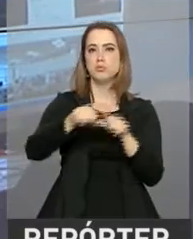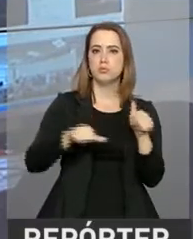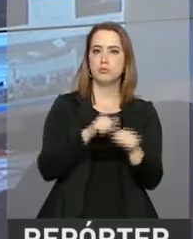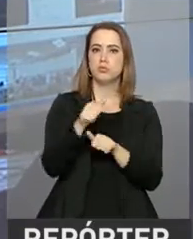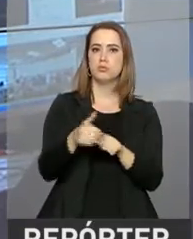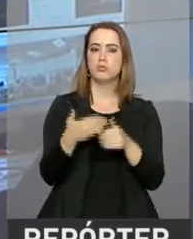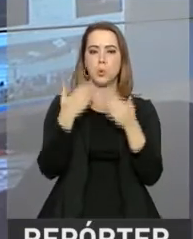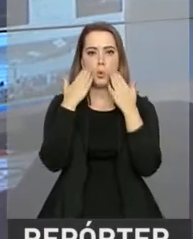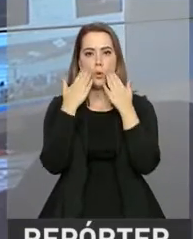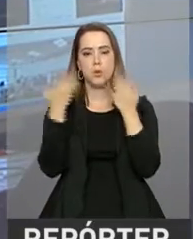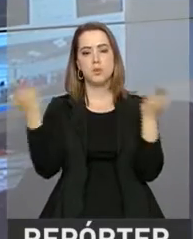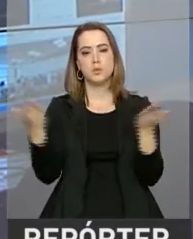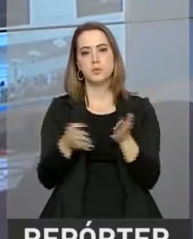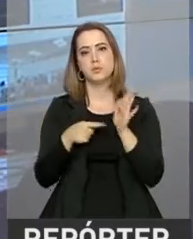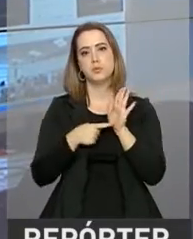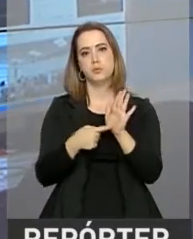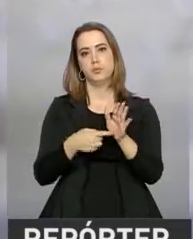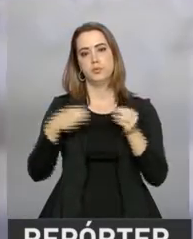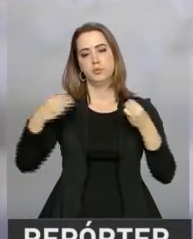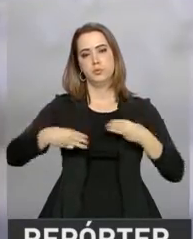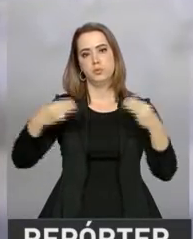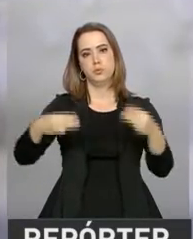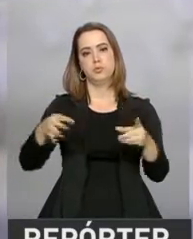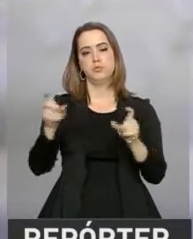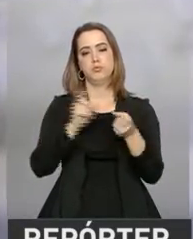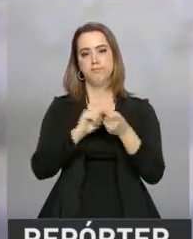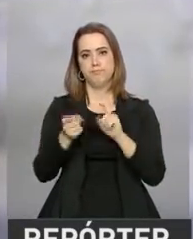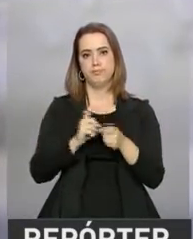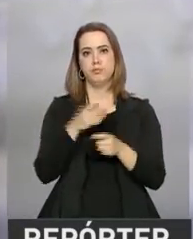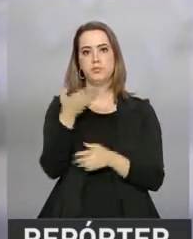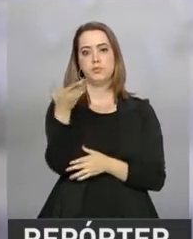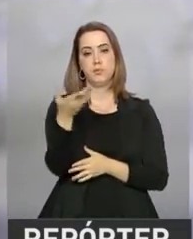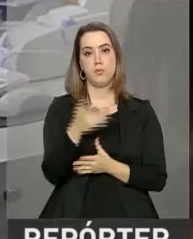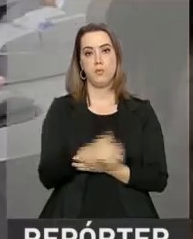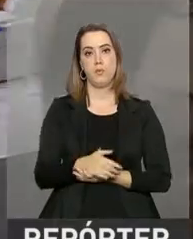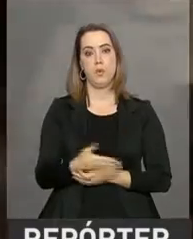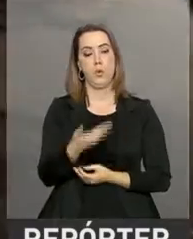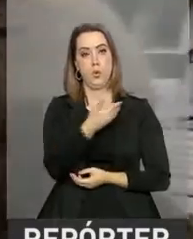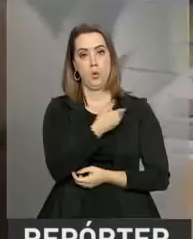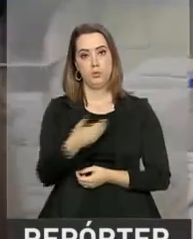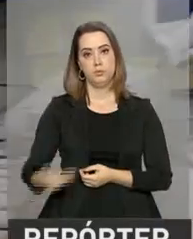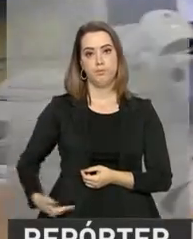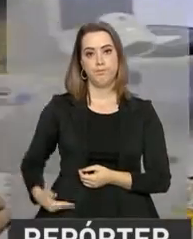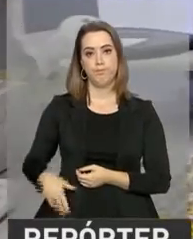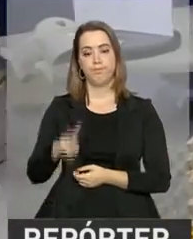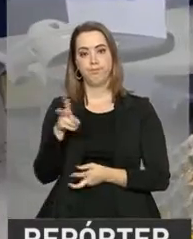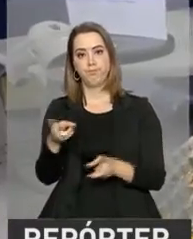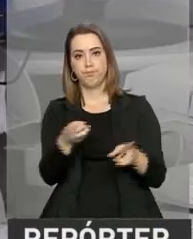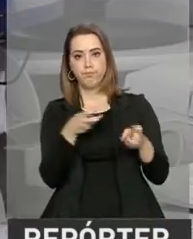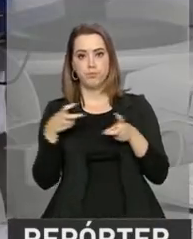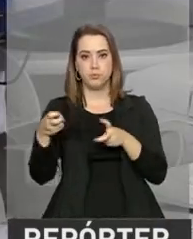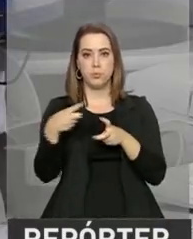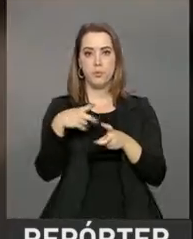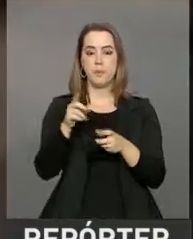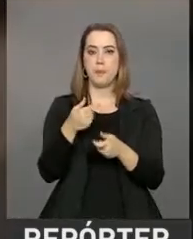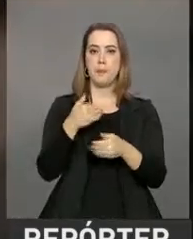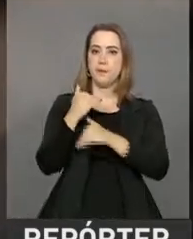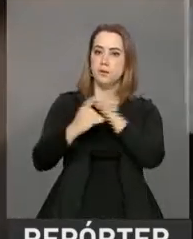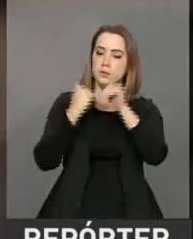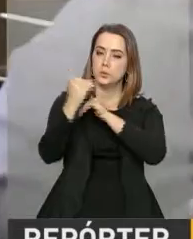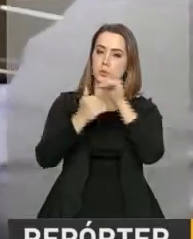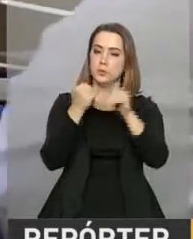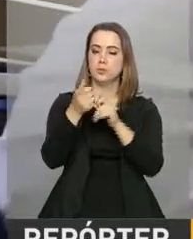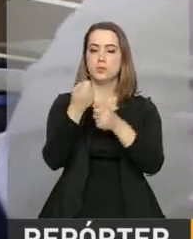há pouco pelo Ministério da Fazenda. O governo revisou a meta de crescimento da economia para o ano que vem